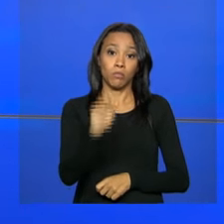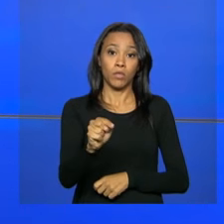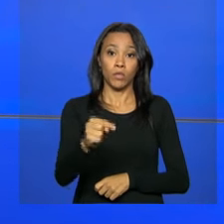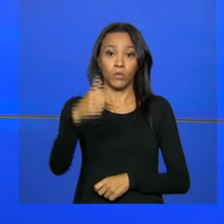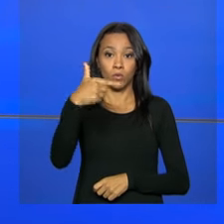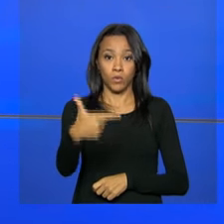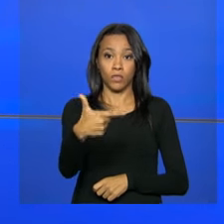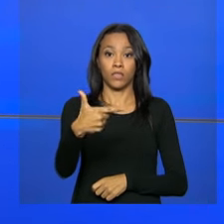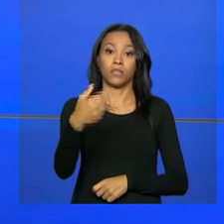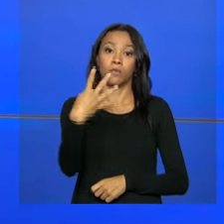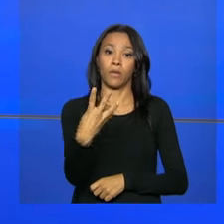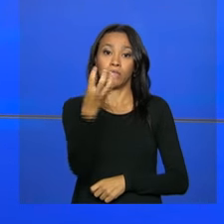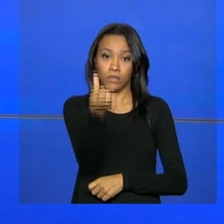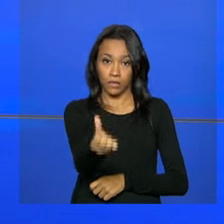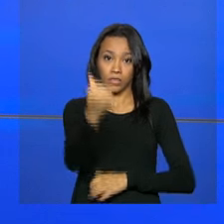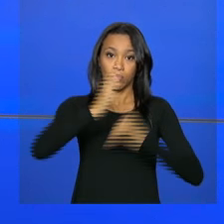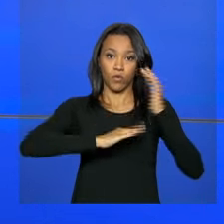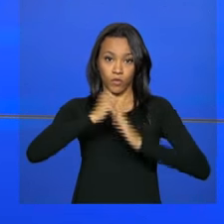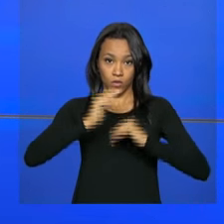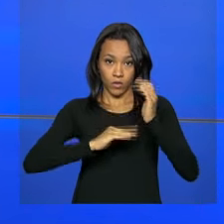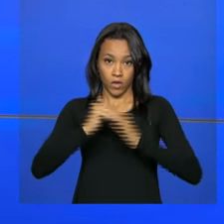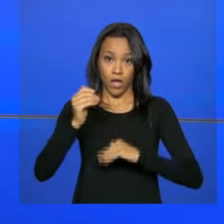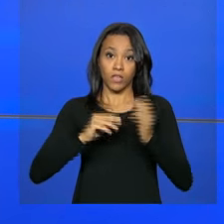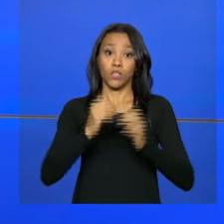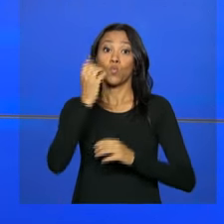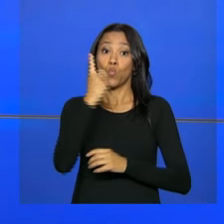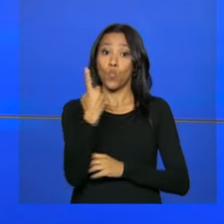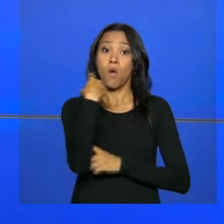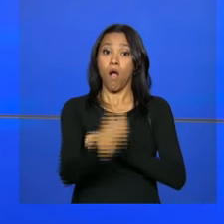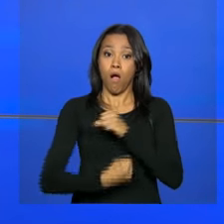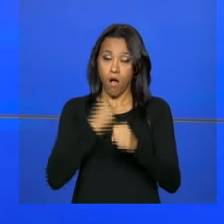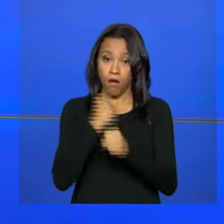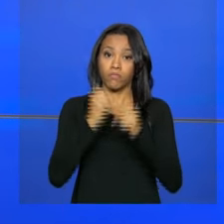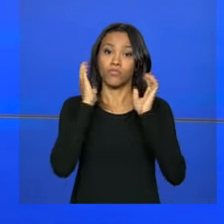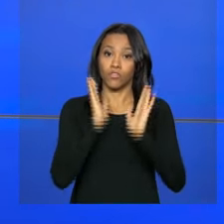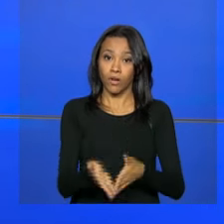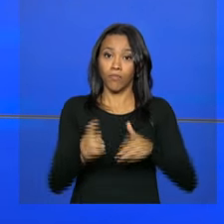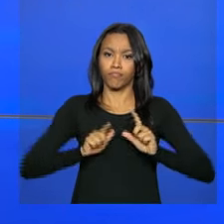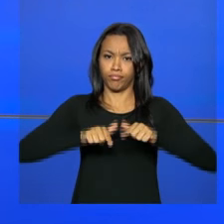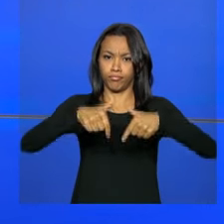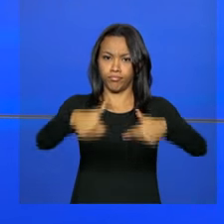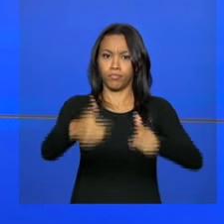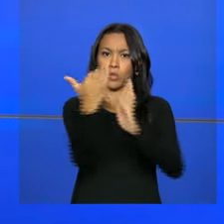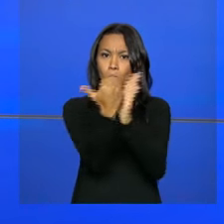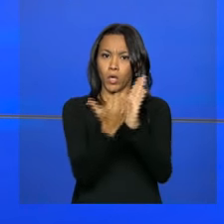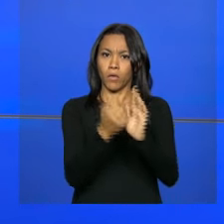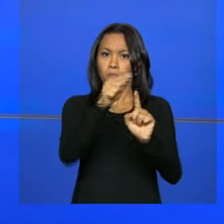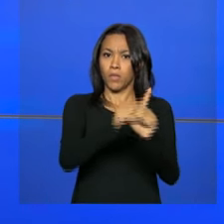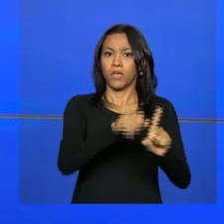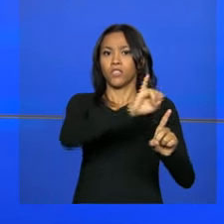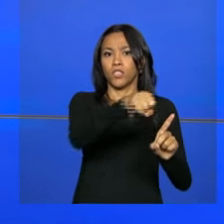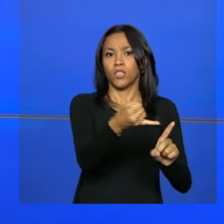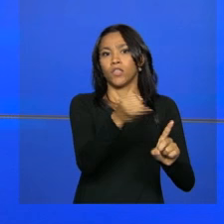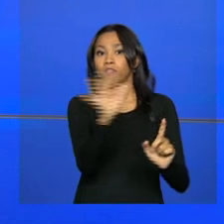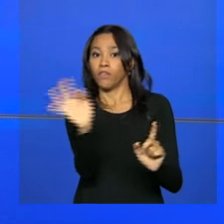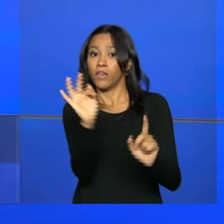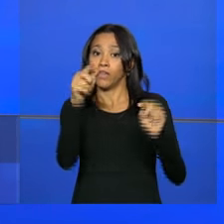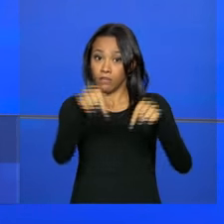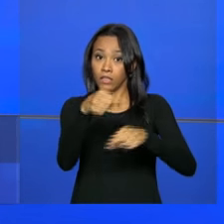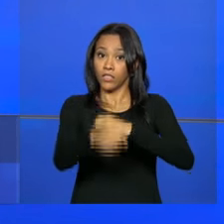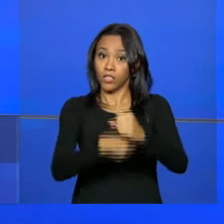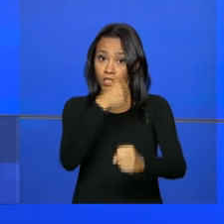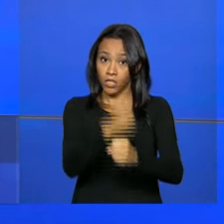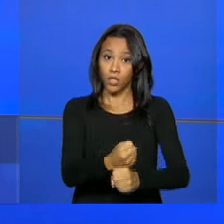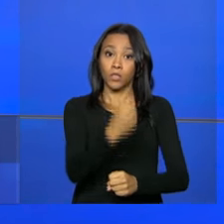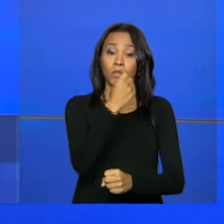2.246 profissionais que concluem um ano de atuação no programa nos meses de janeiro e fevereiro deste ano